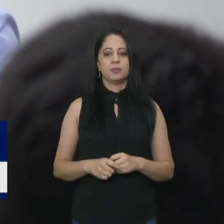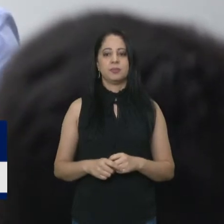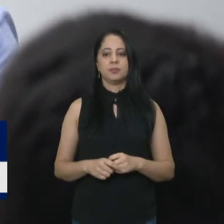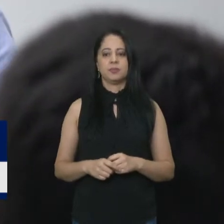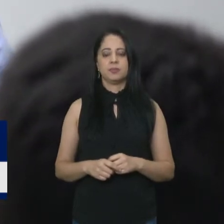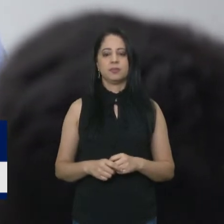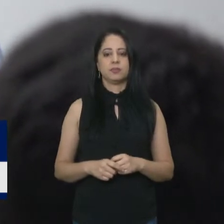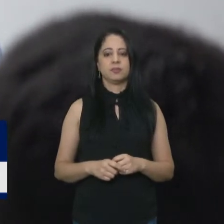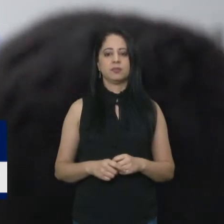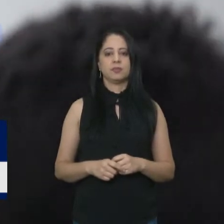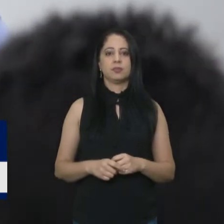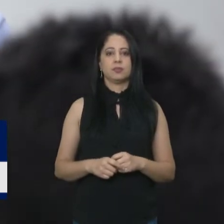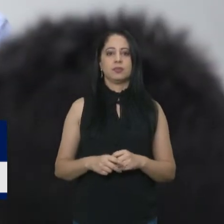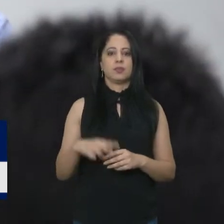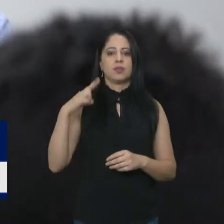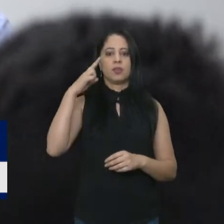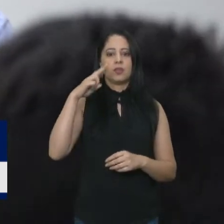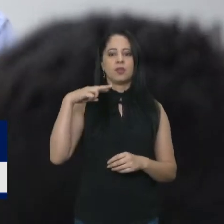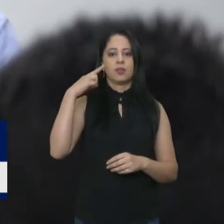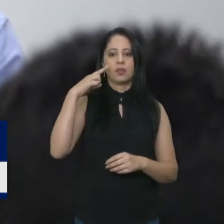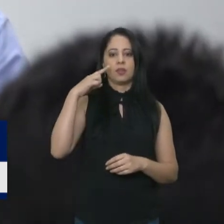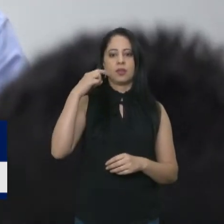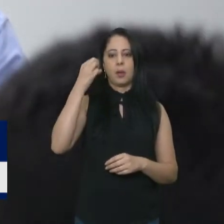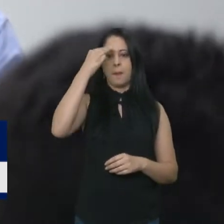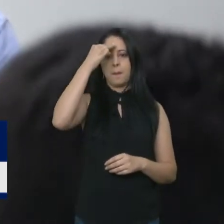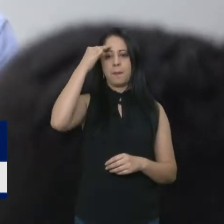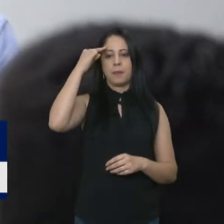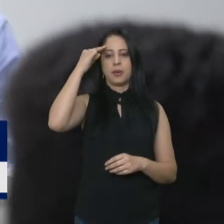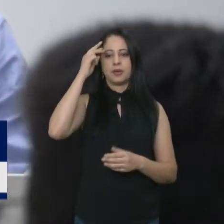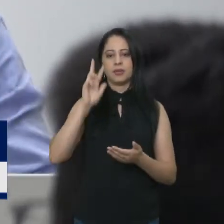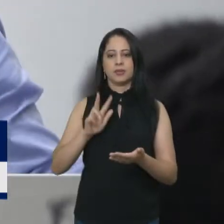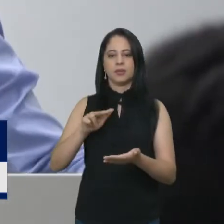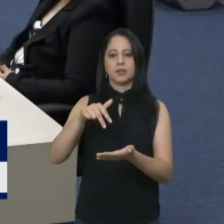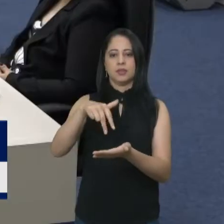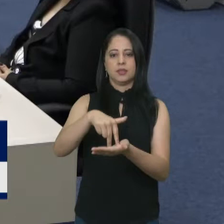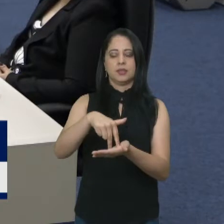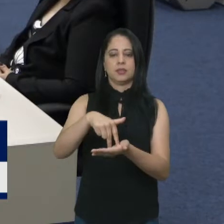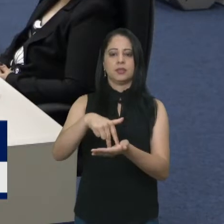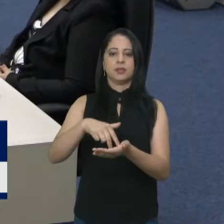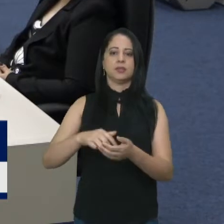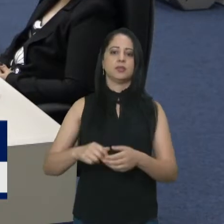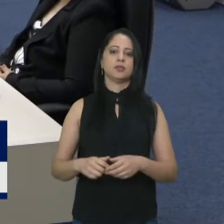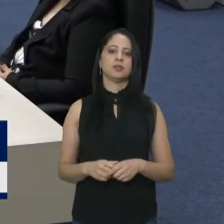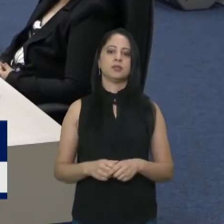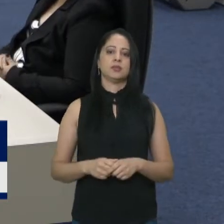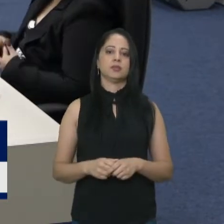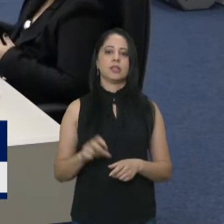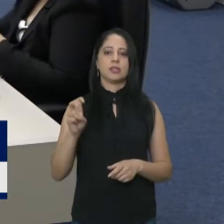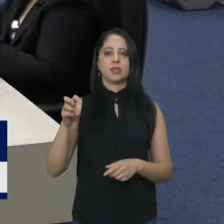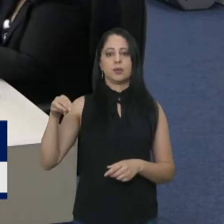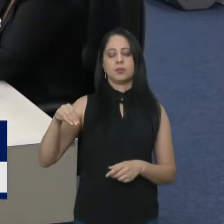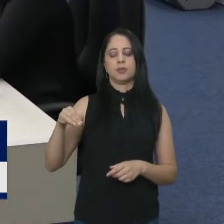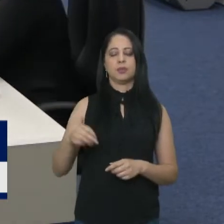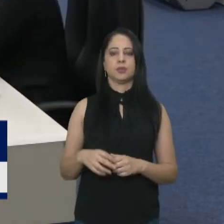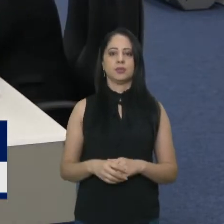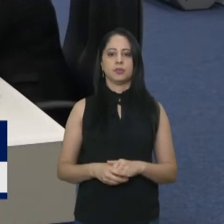Vai. Próximo, então, o vereador Marcelo Garcia, com tempo de 5 minutos.